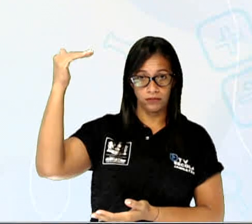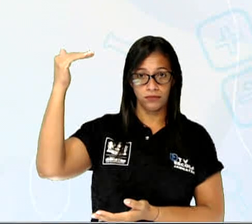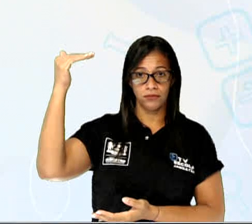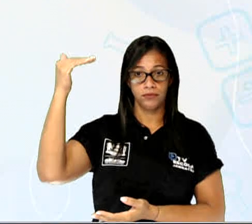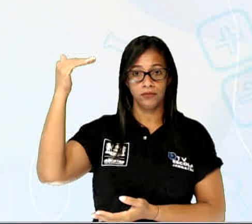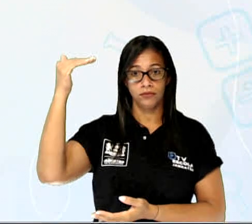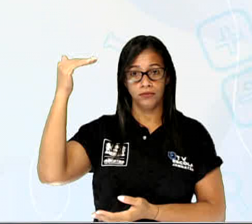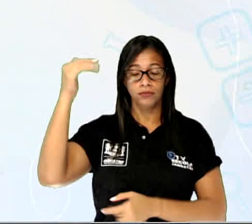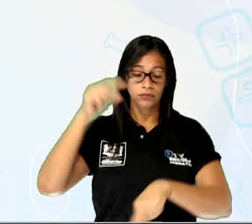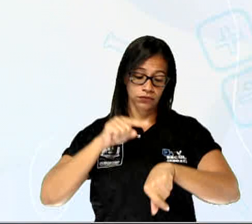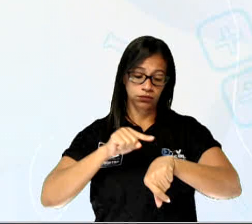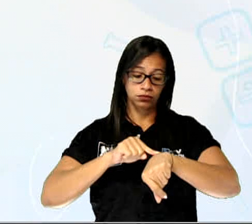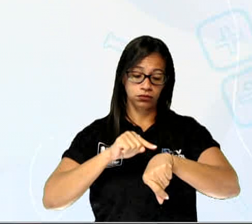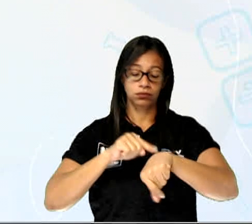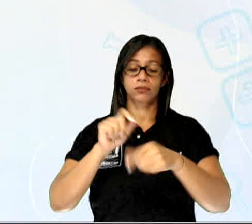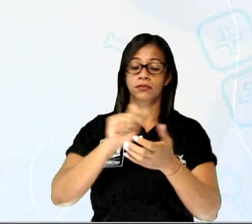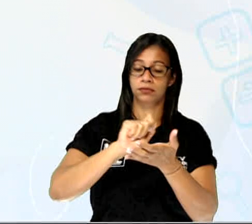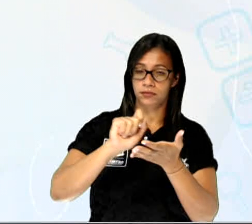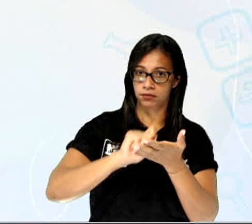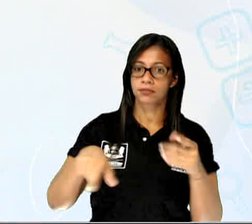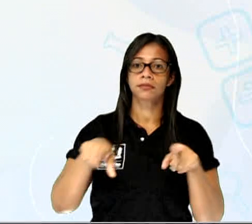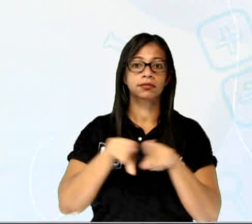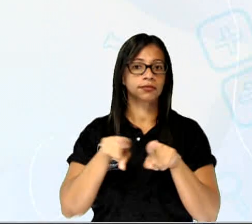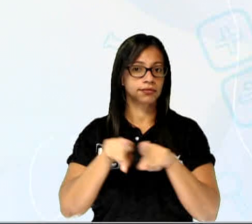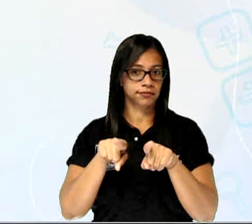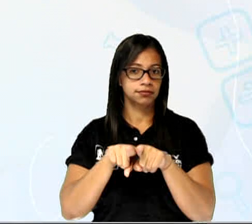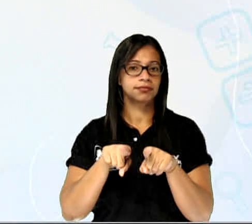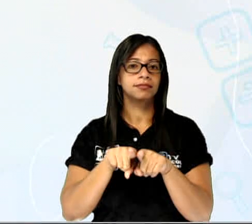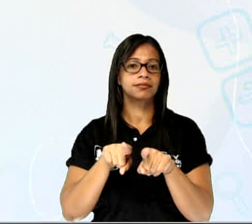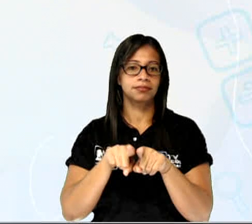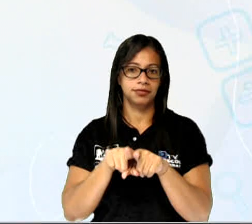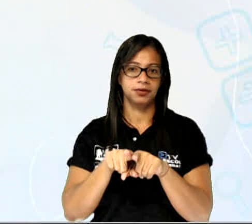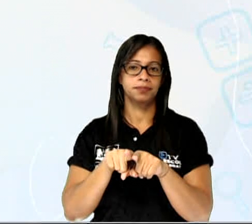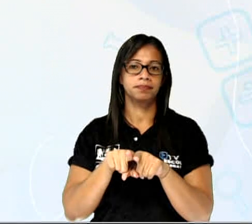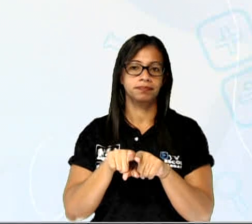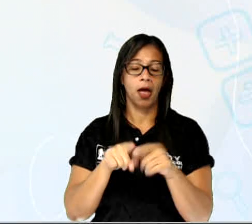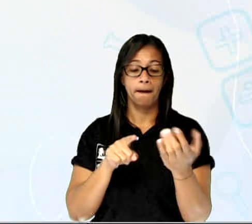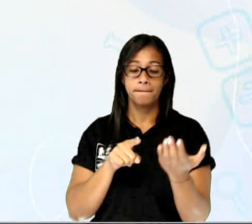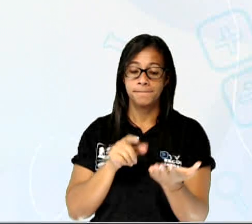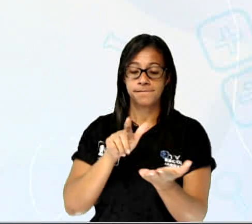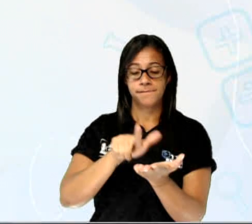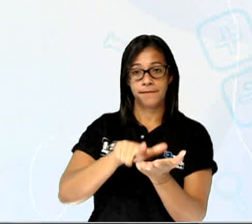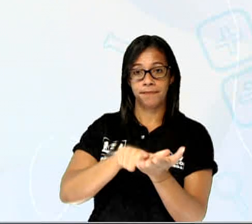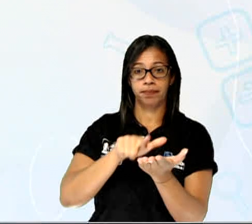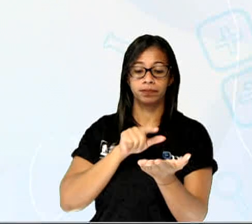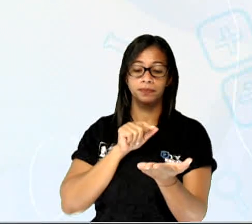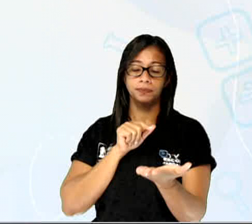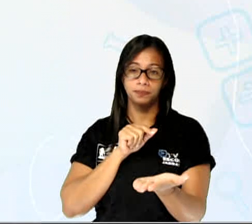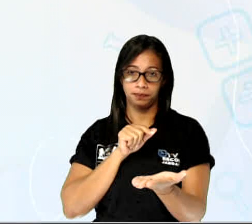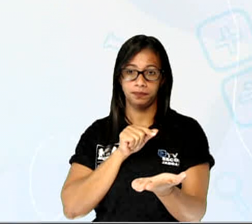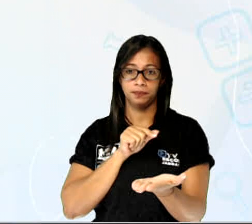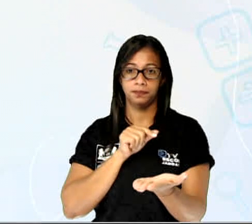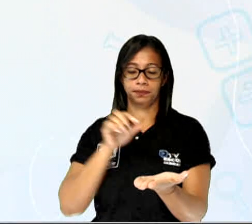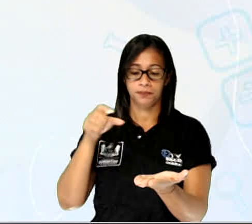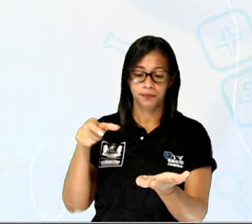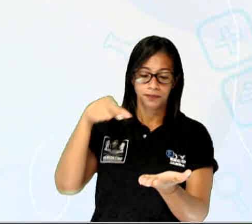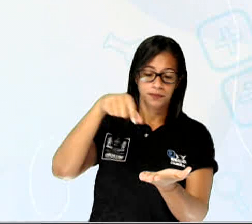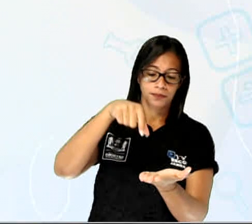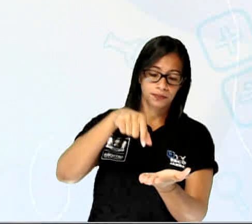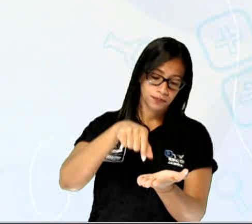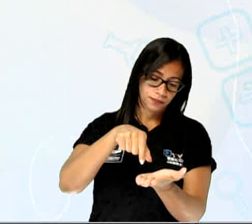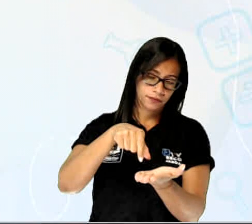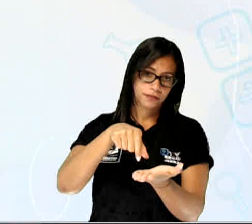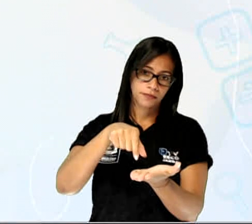vendo na imagem, desenho das sombras. E aí, ó, você posiciona o papel, posiciona os objetos, não